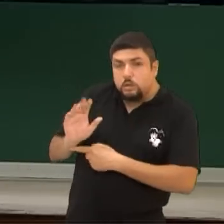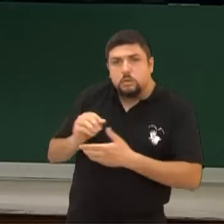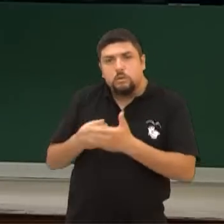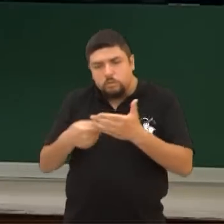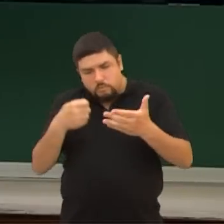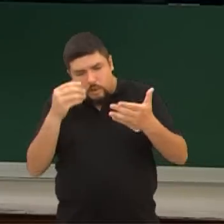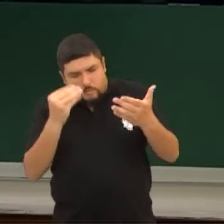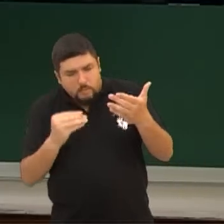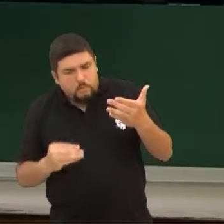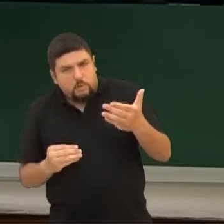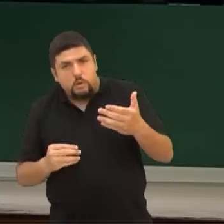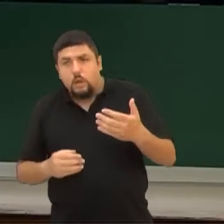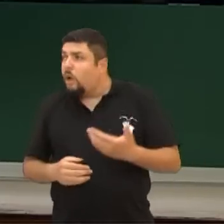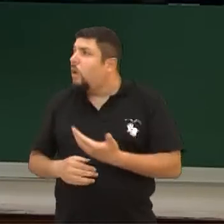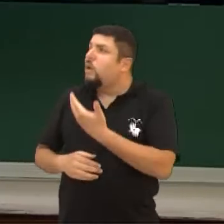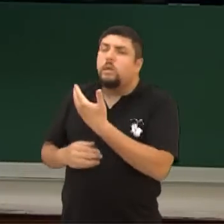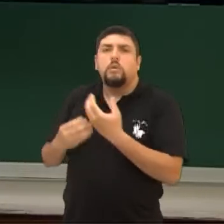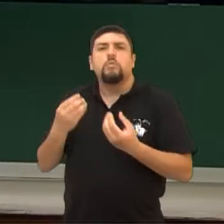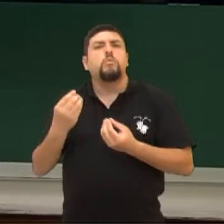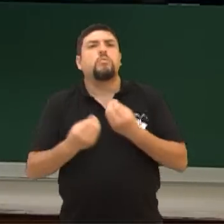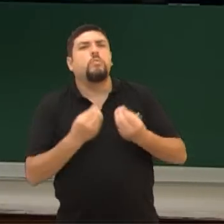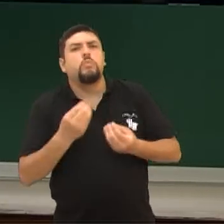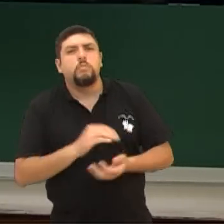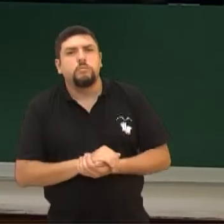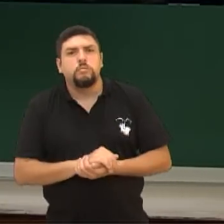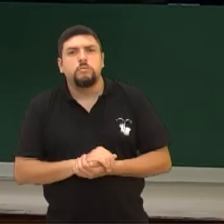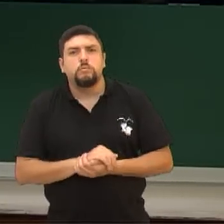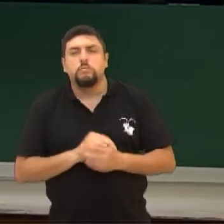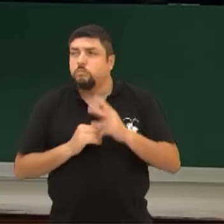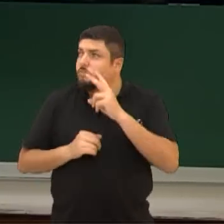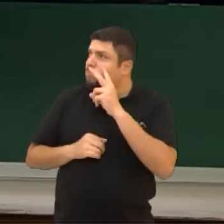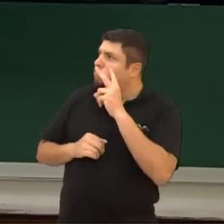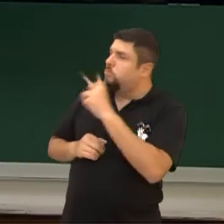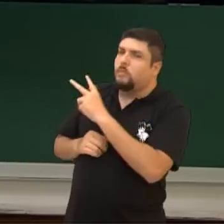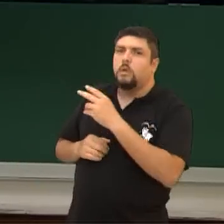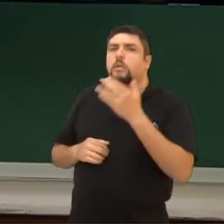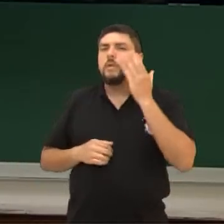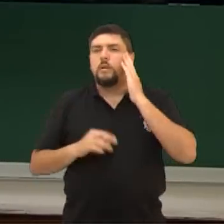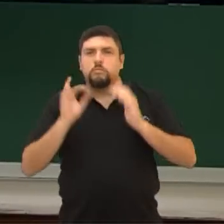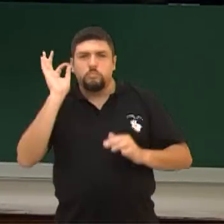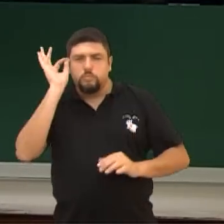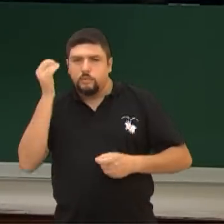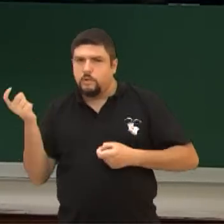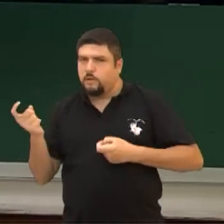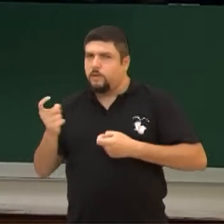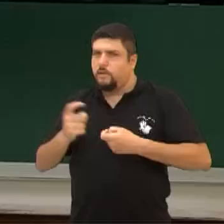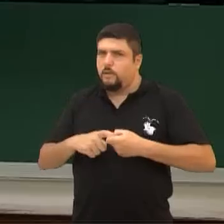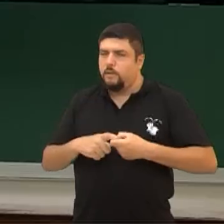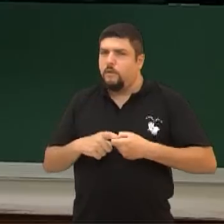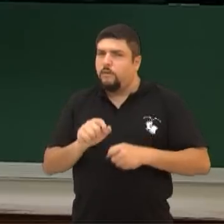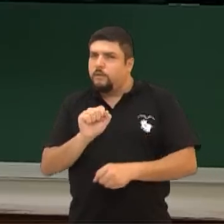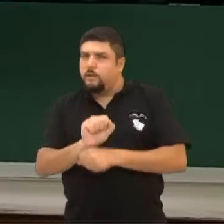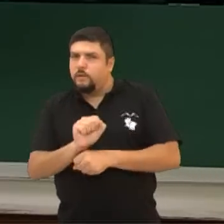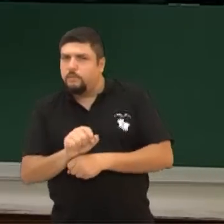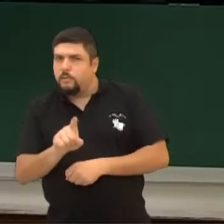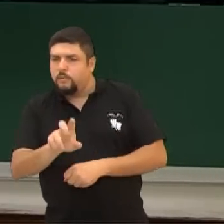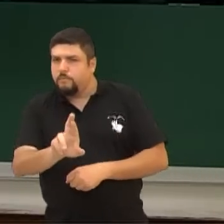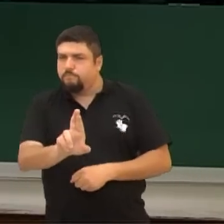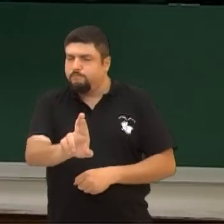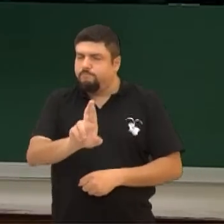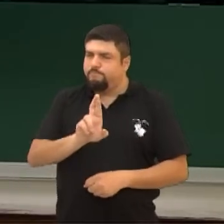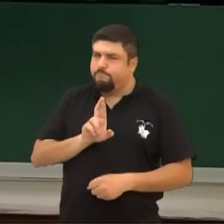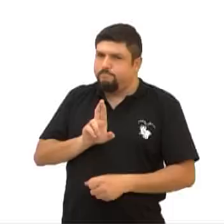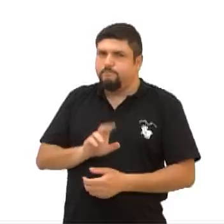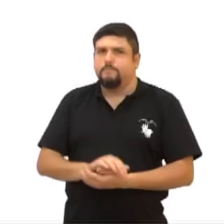estamos falando. Como que ele está organizado? Olha isso. Só de olhar você já sabe. Eu já volto para ver se você conseguiu entender o que a